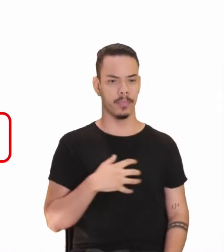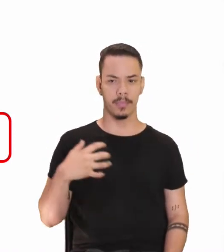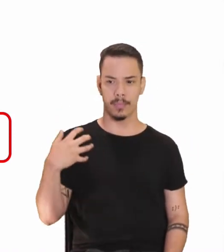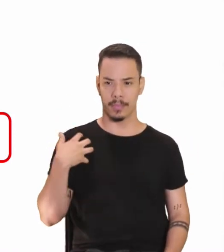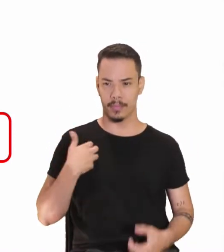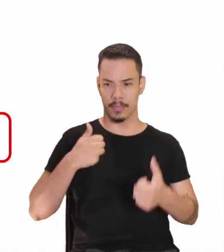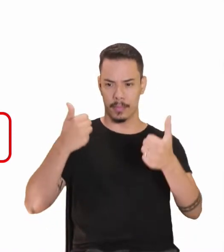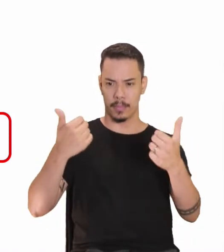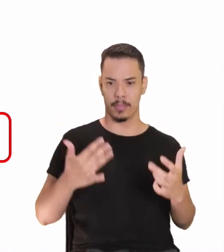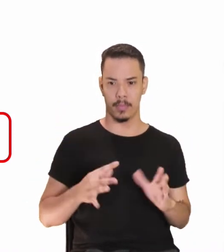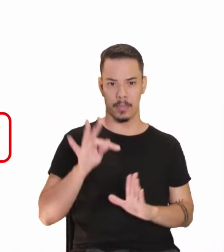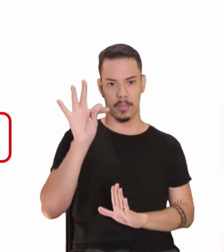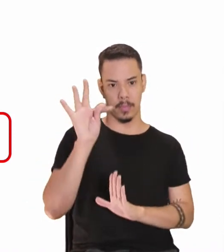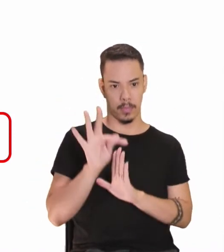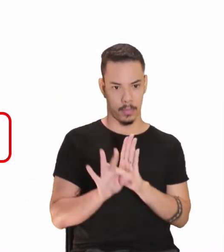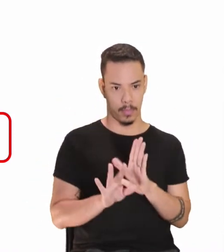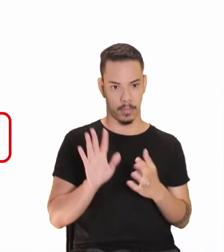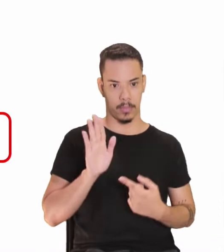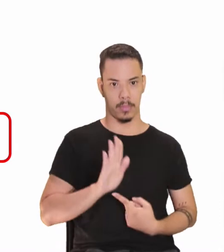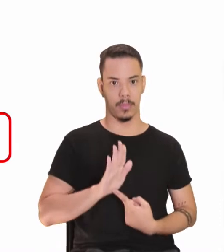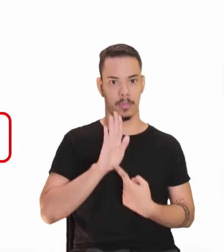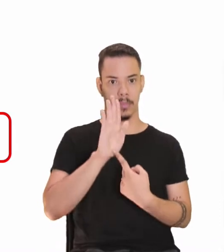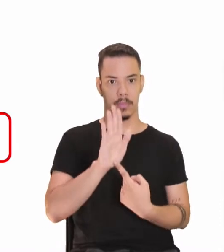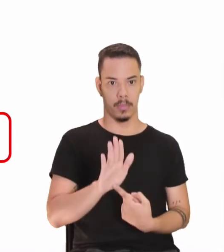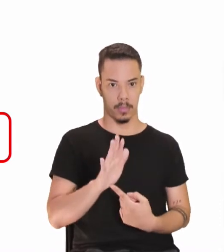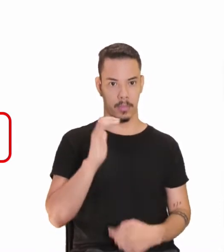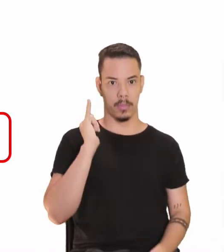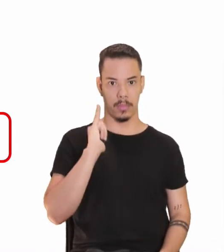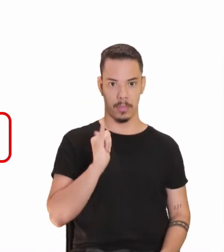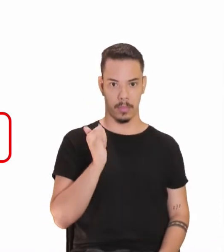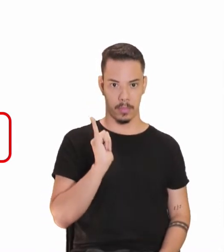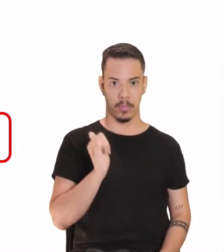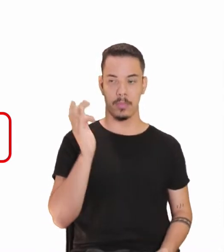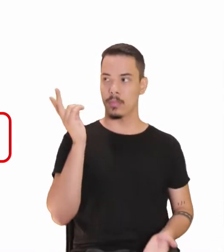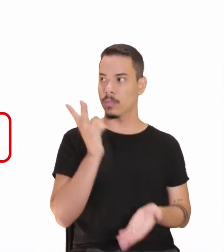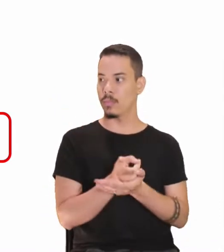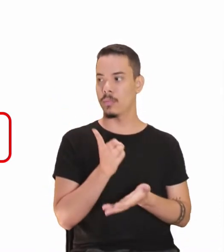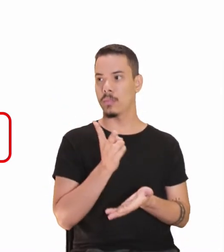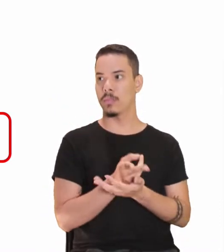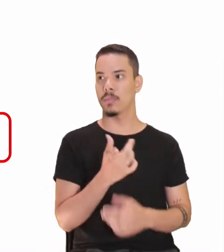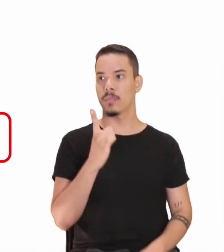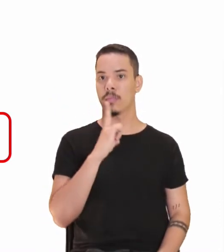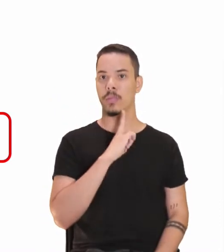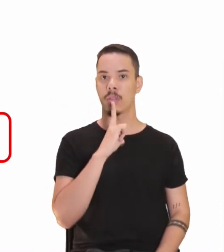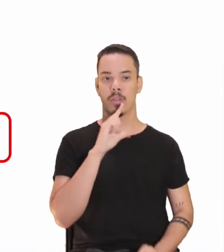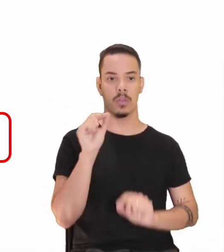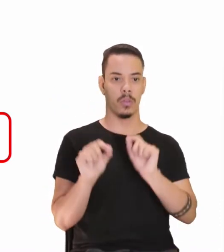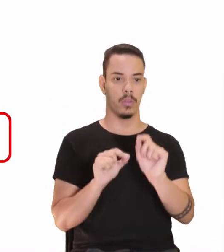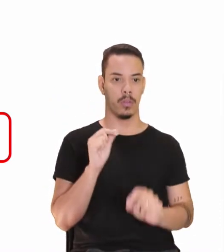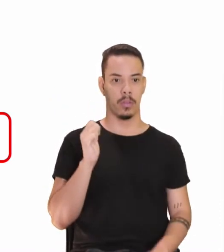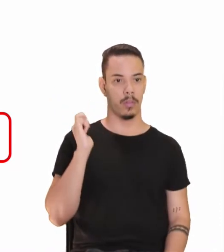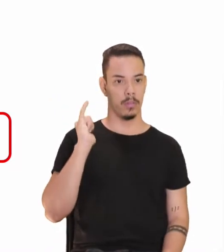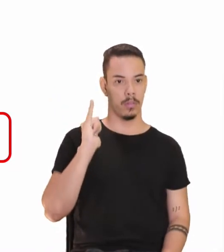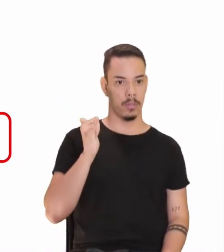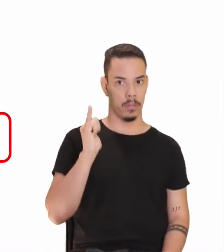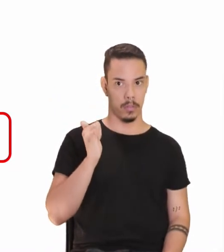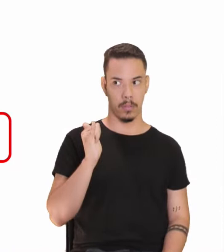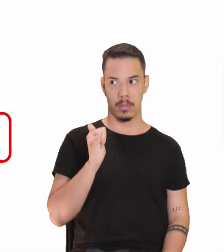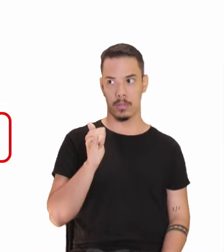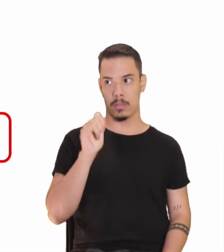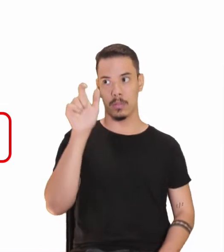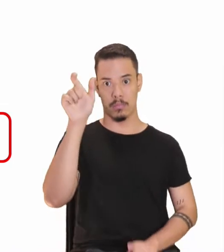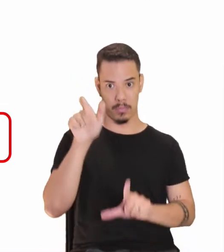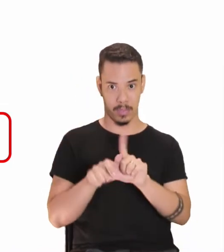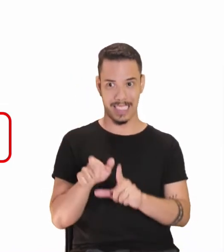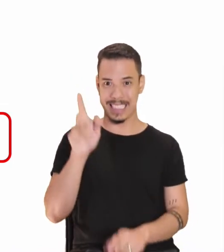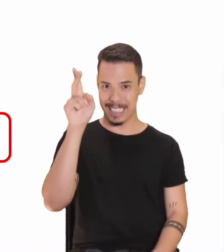que os textos épicos apresentam uma narrativa e sempre terão um narrador-personagem?